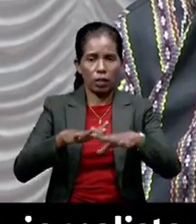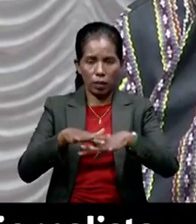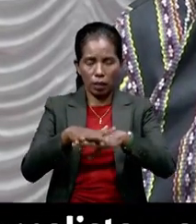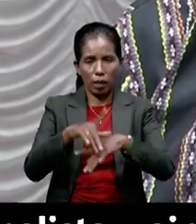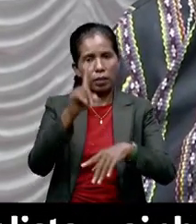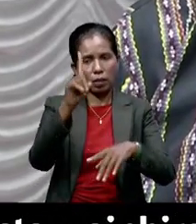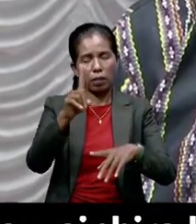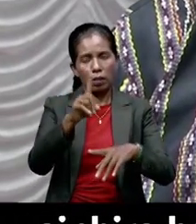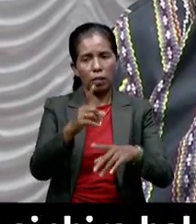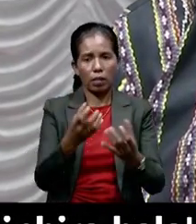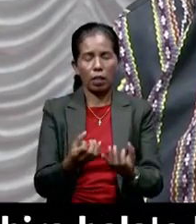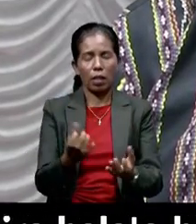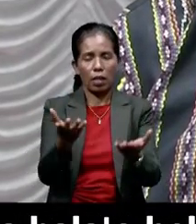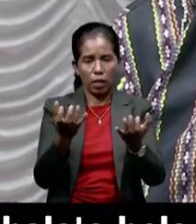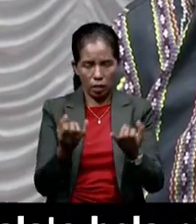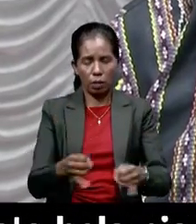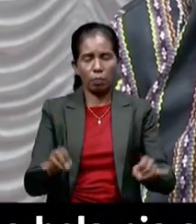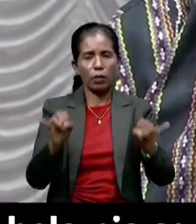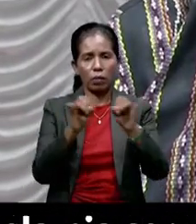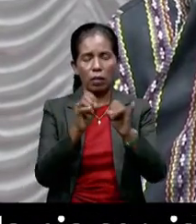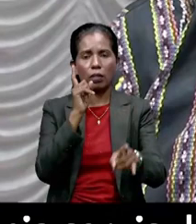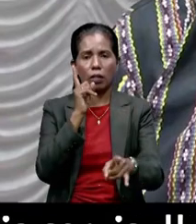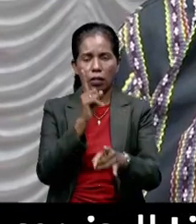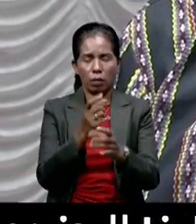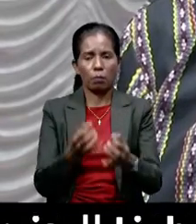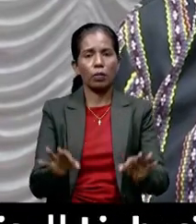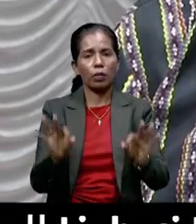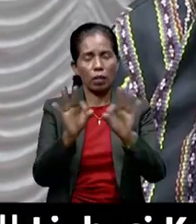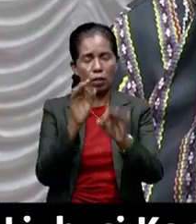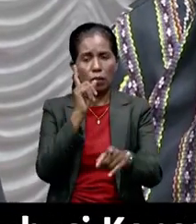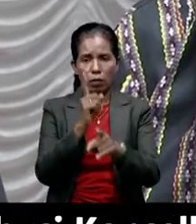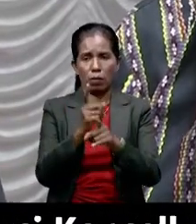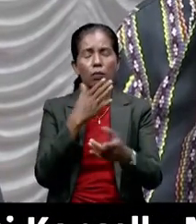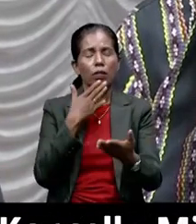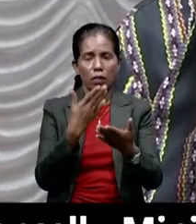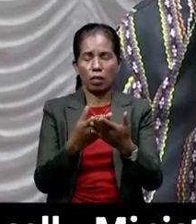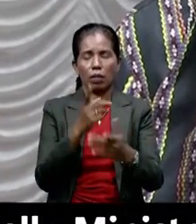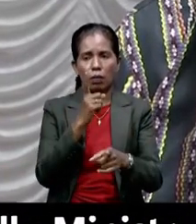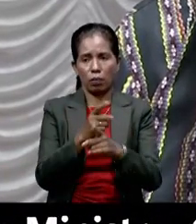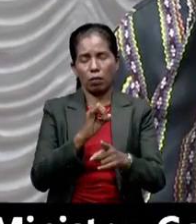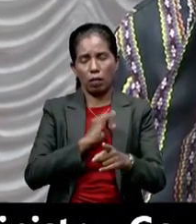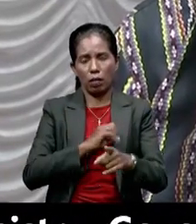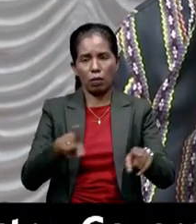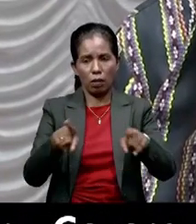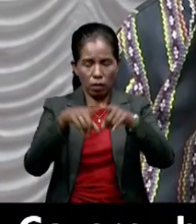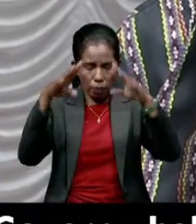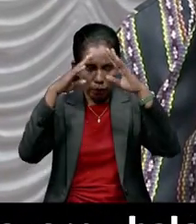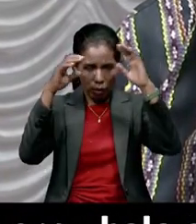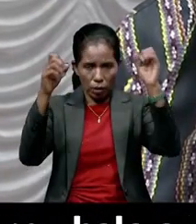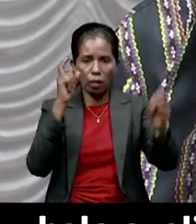Iniciativa né, importante, dia de Teves, e ao da presidente,